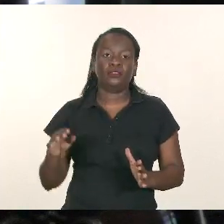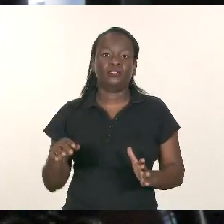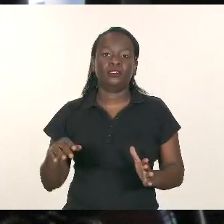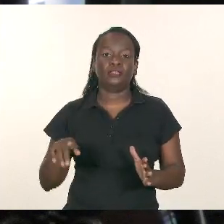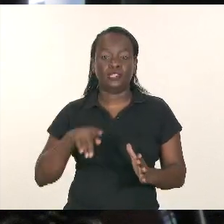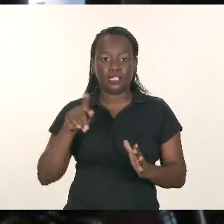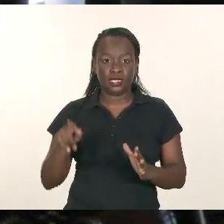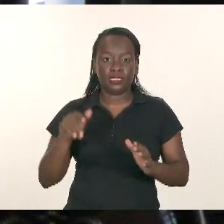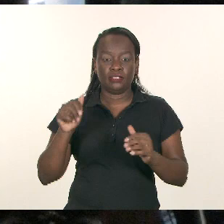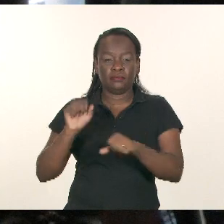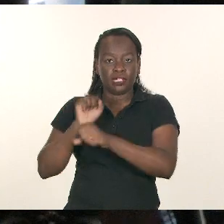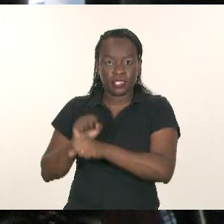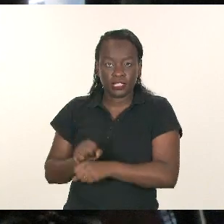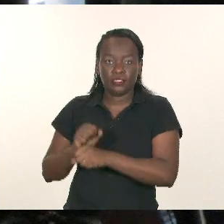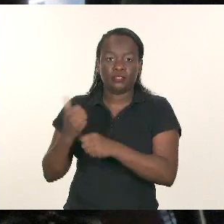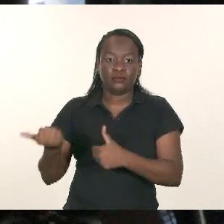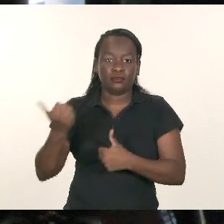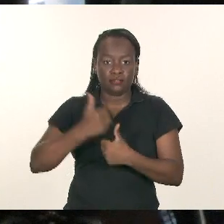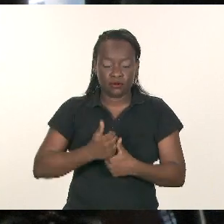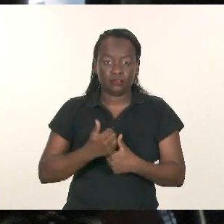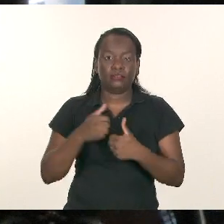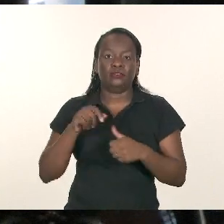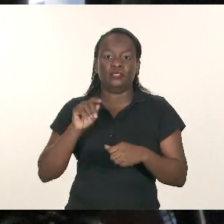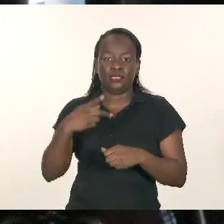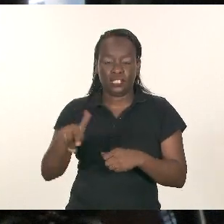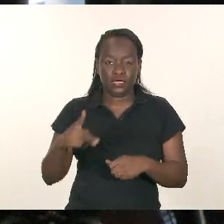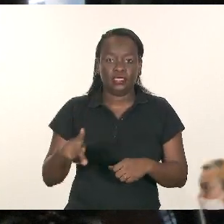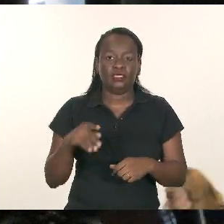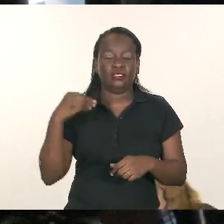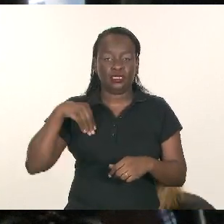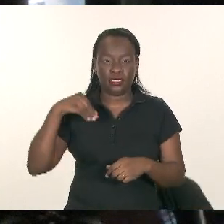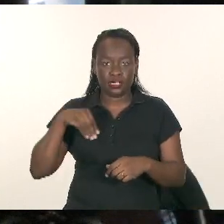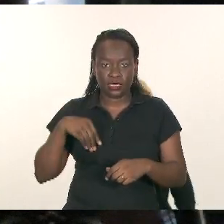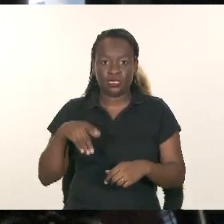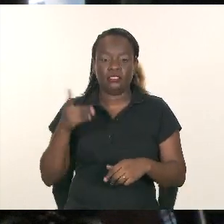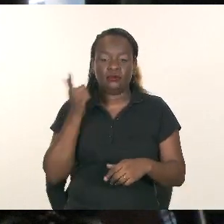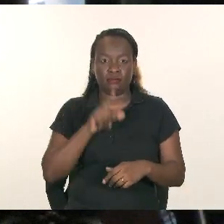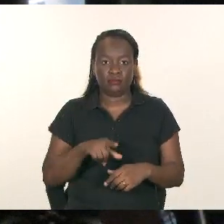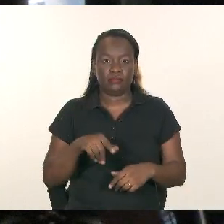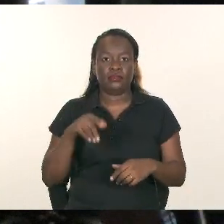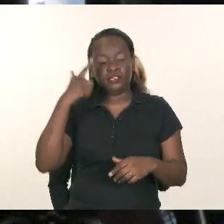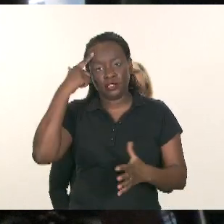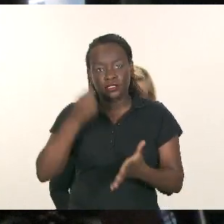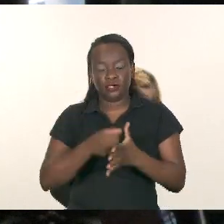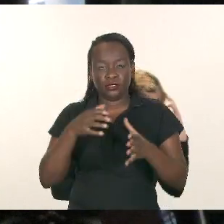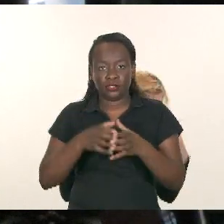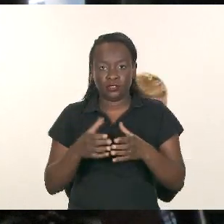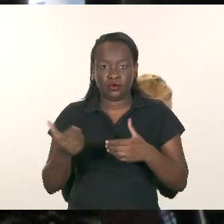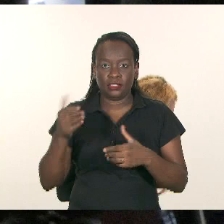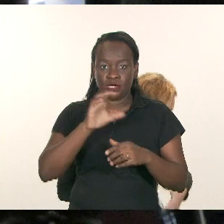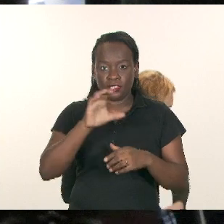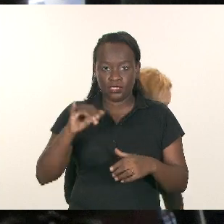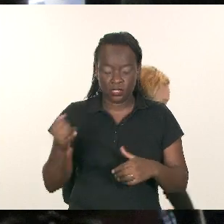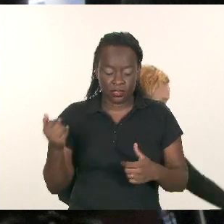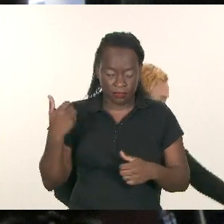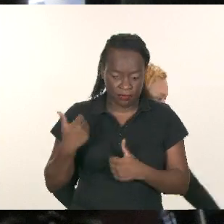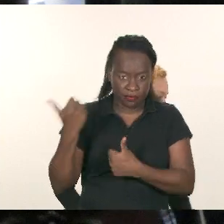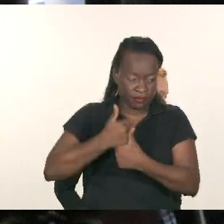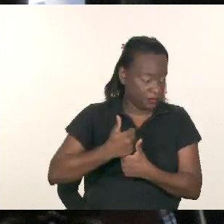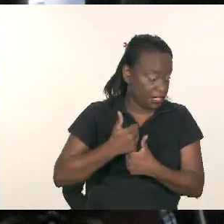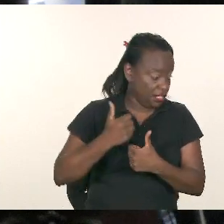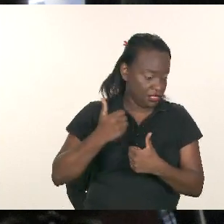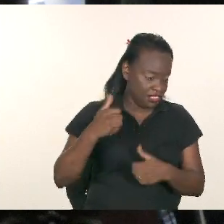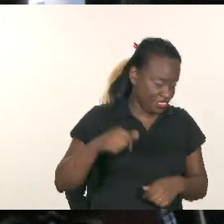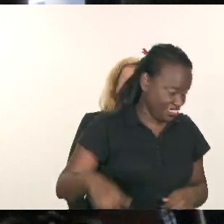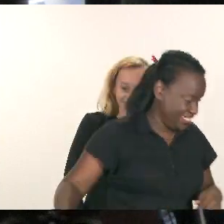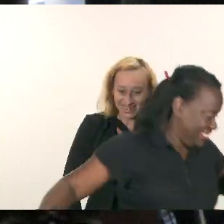passaram para inatividade o posto ou graduação correspondente aos proventos que recebem. Pareceres da Comissão de Constituição e Justiça pela condicionalidade.